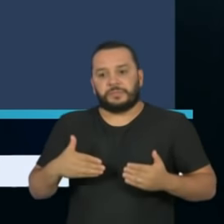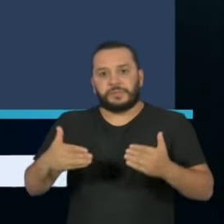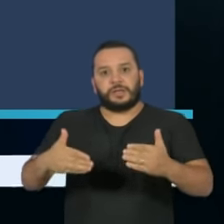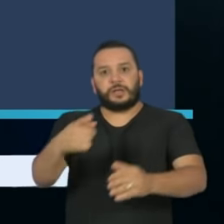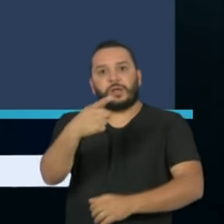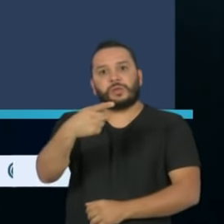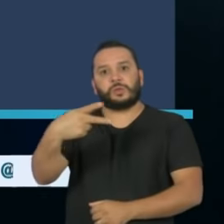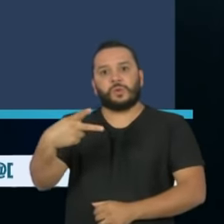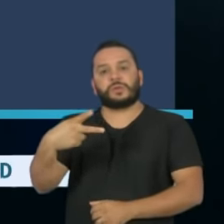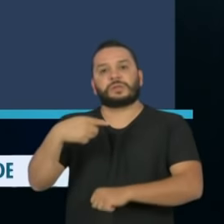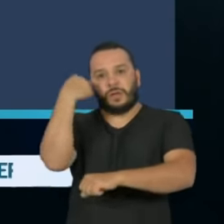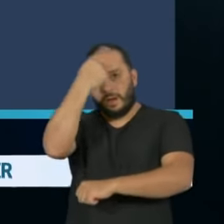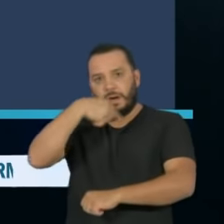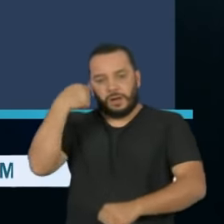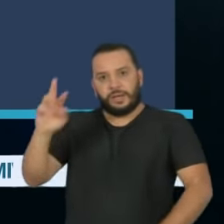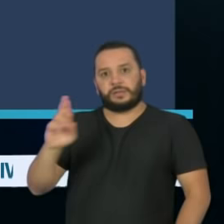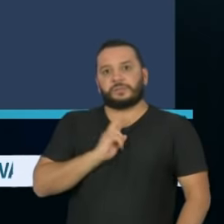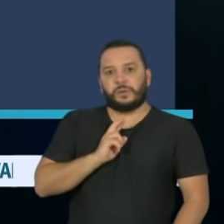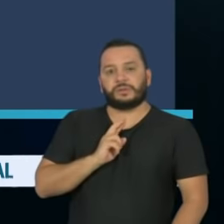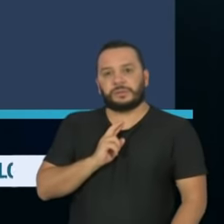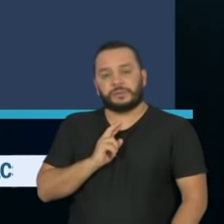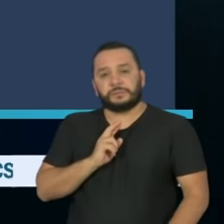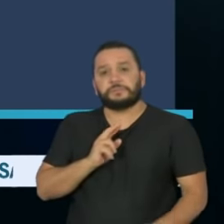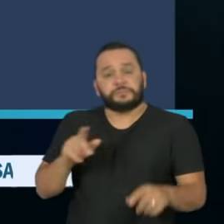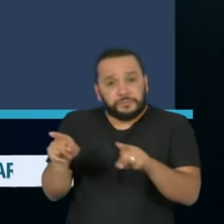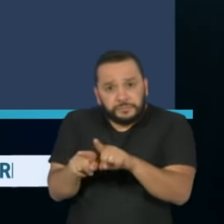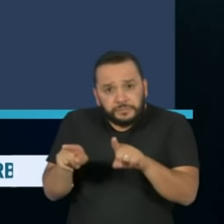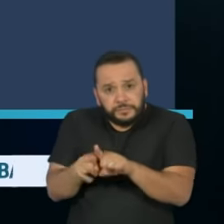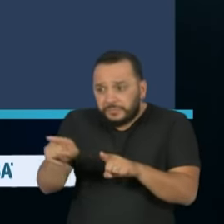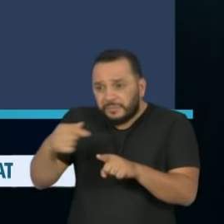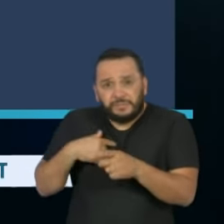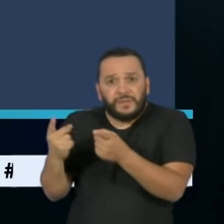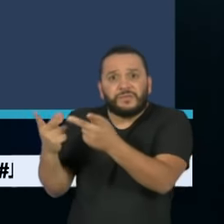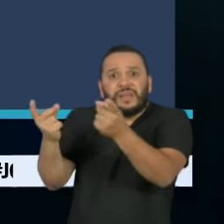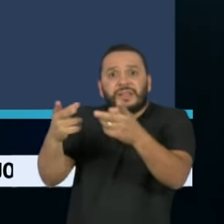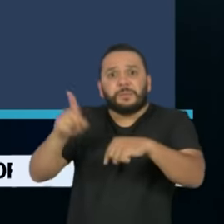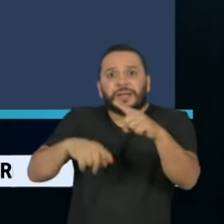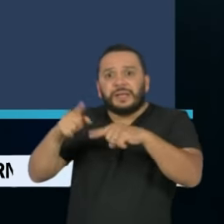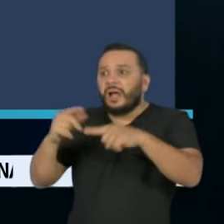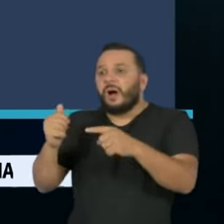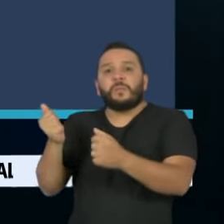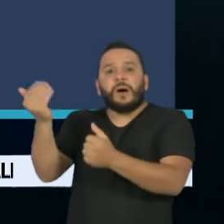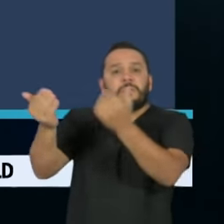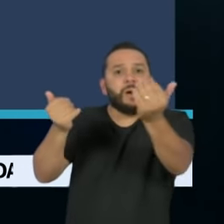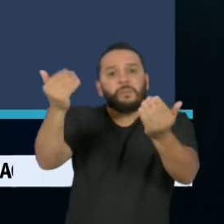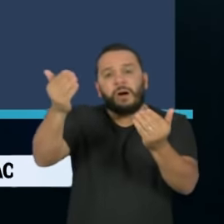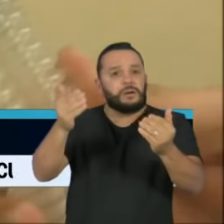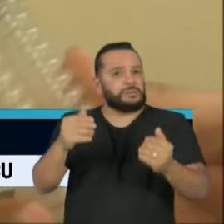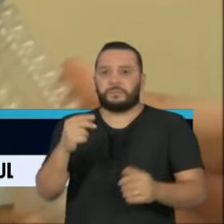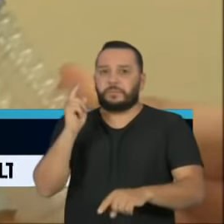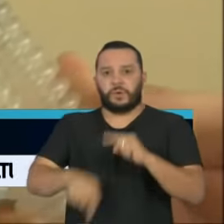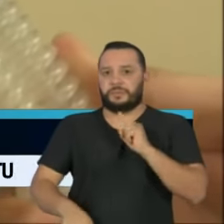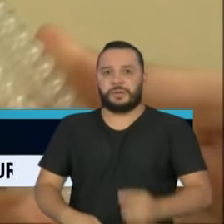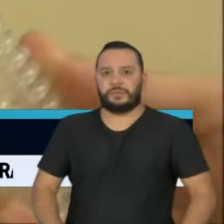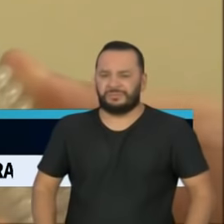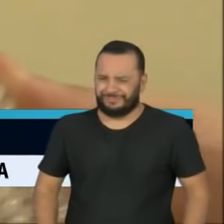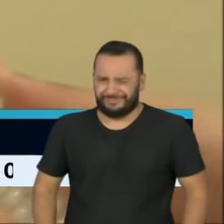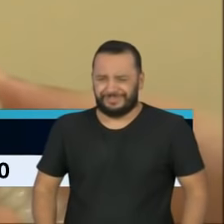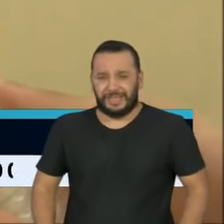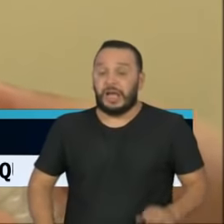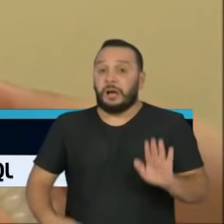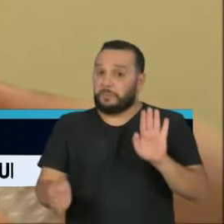para respostas e determina que sejam suspensas as vendas dos equipamentos em estoque e em produção. A proposta